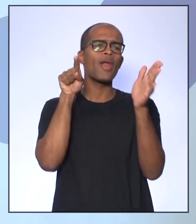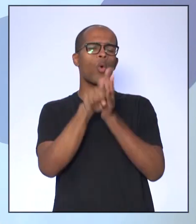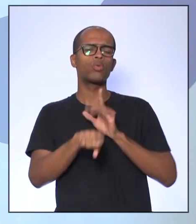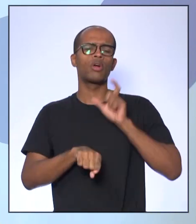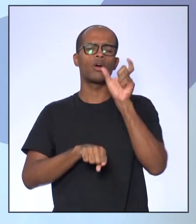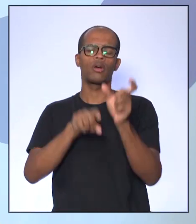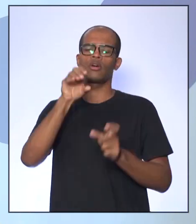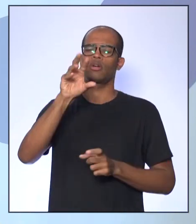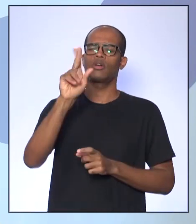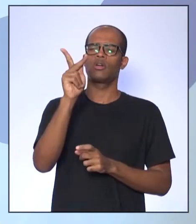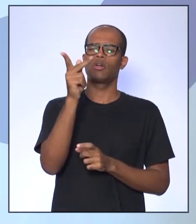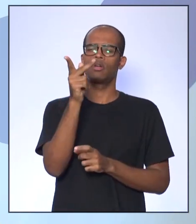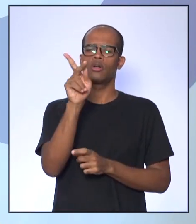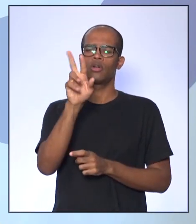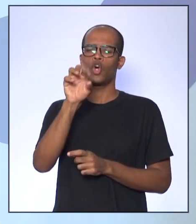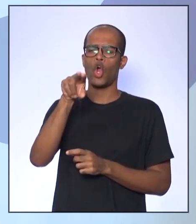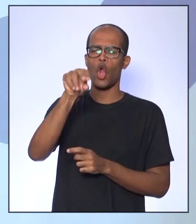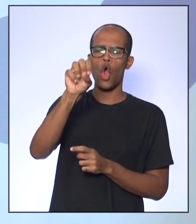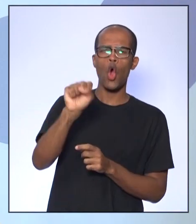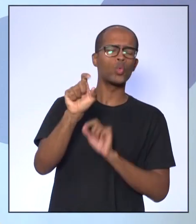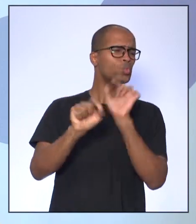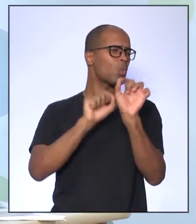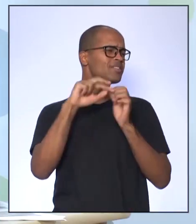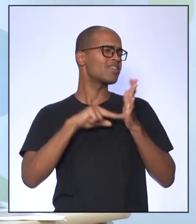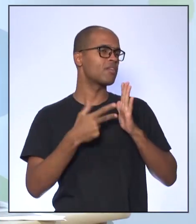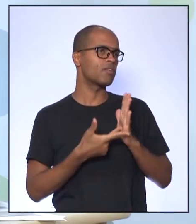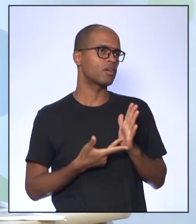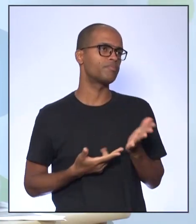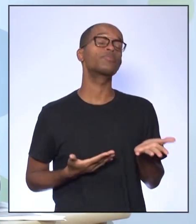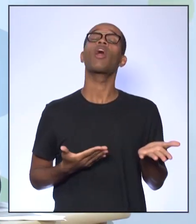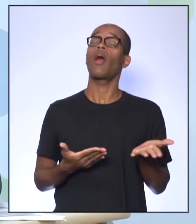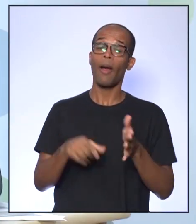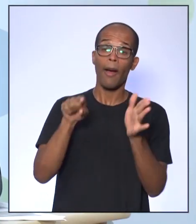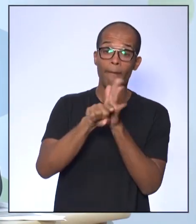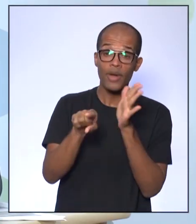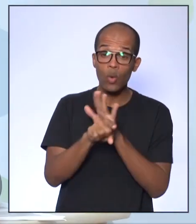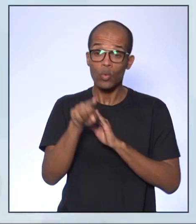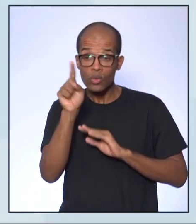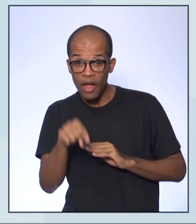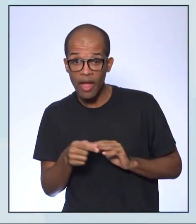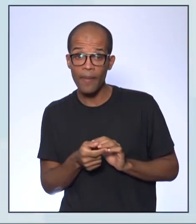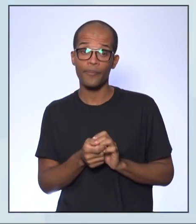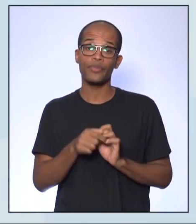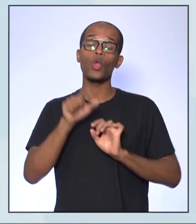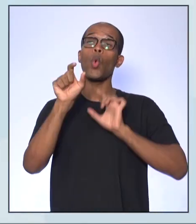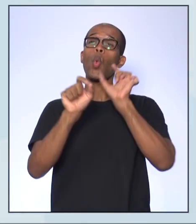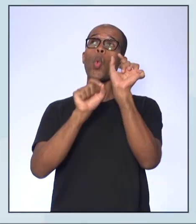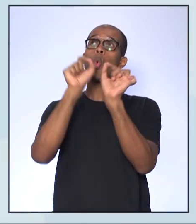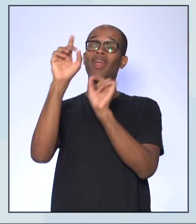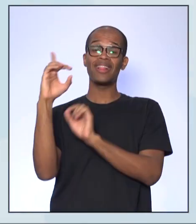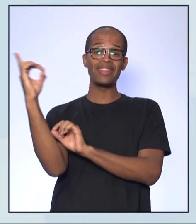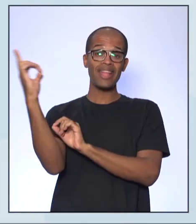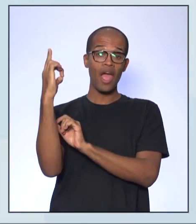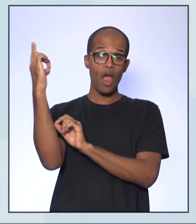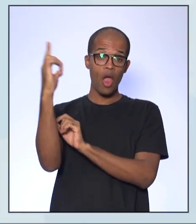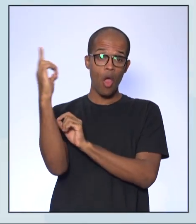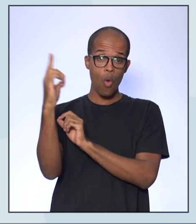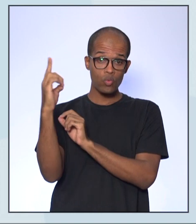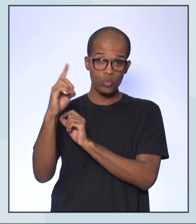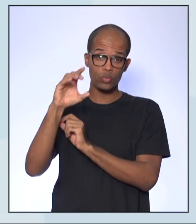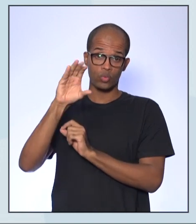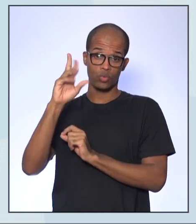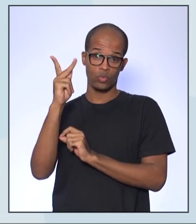que ele não entendeu muito bem. Dá para refazer A a pergunta sobre pergunta? Cronos. A pergunta é esta: o que Cronos tem a ver com